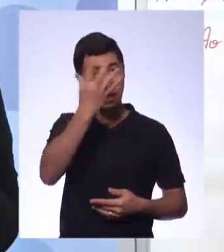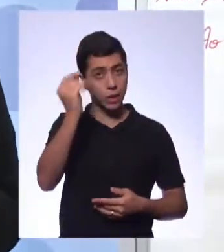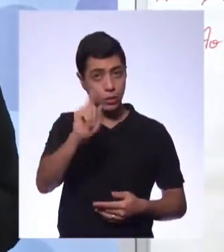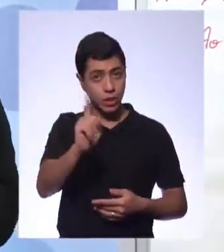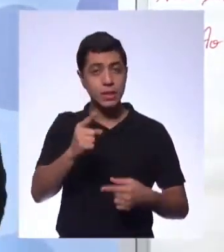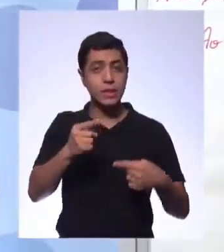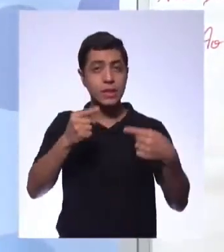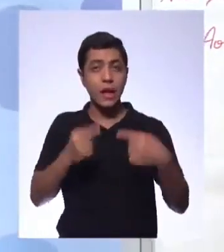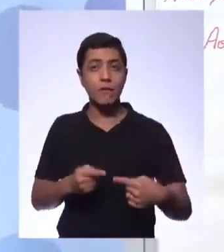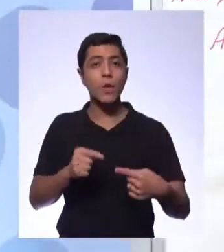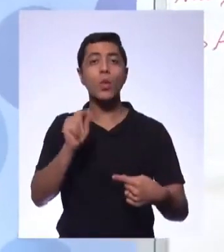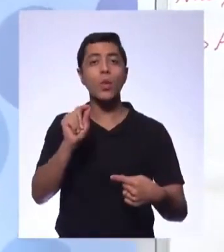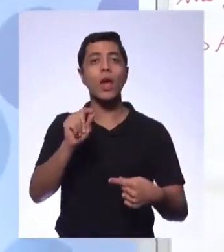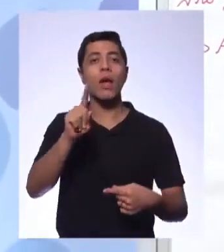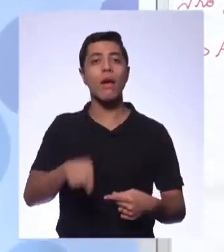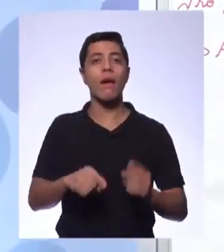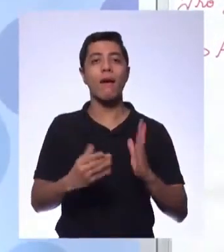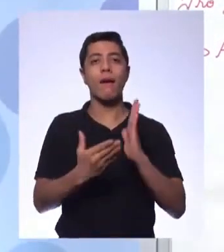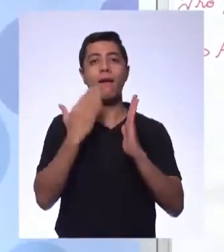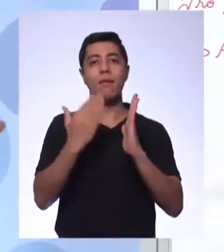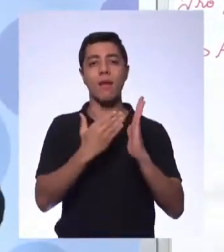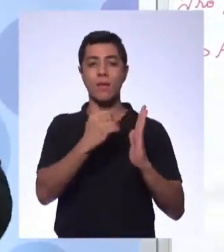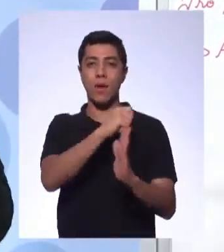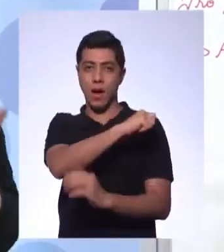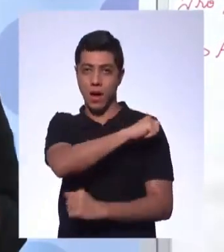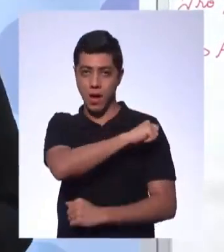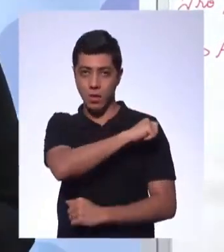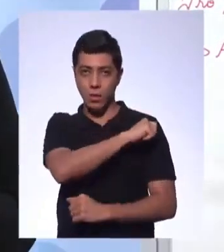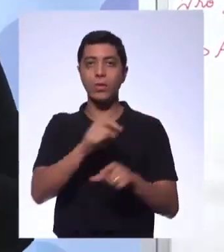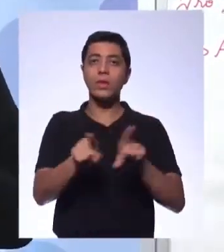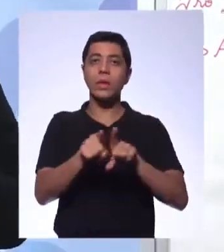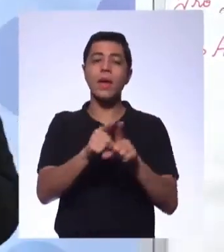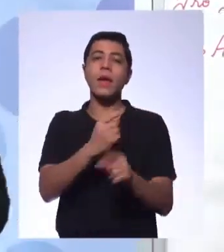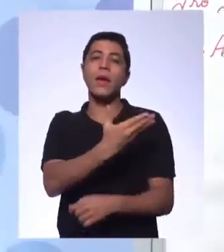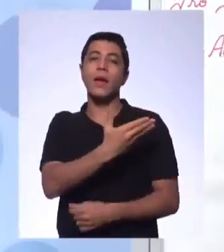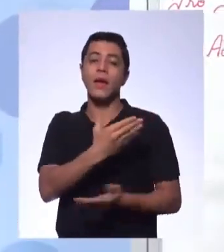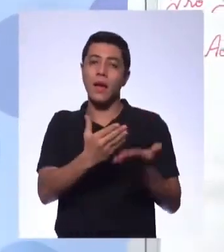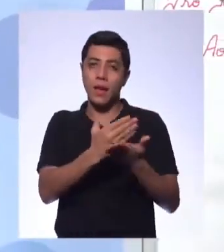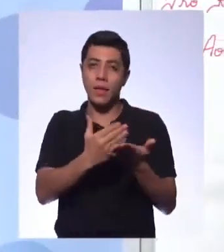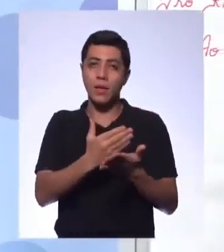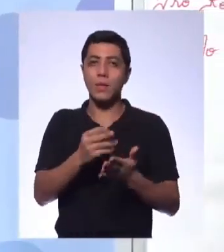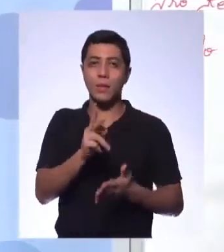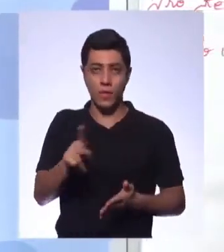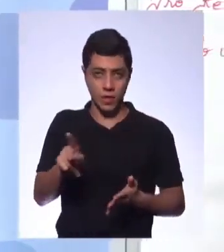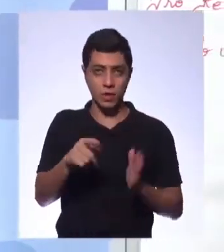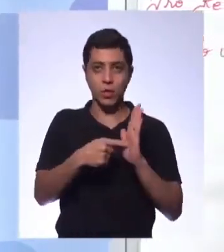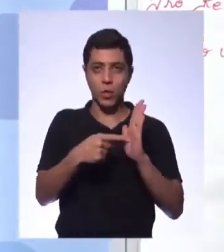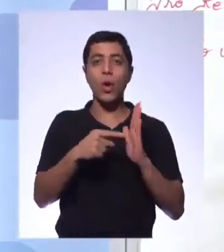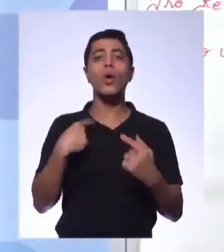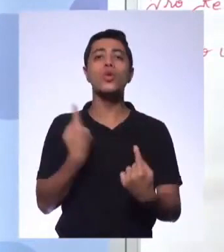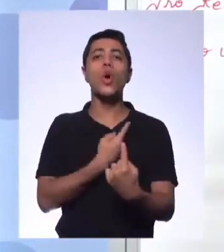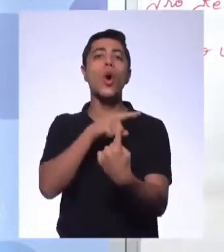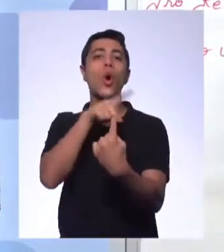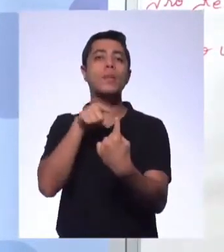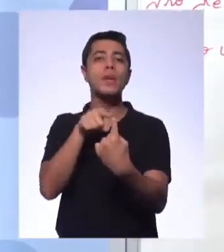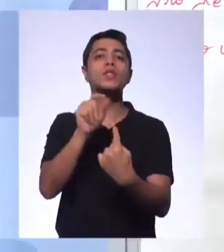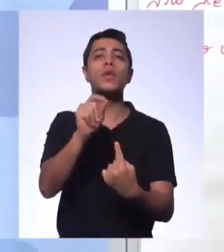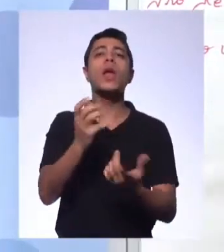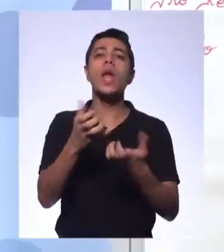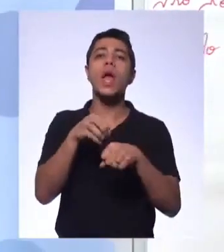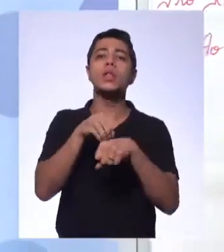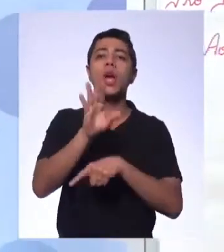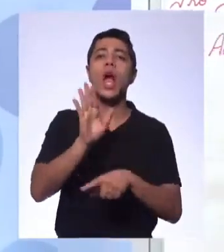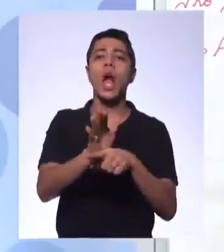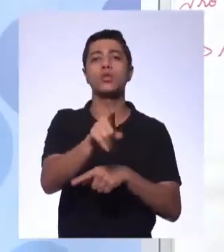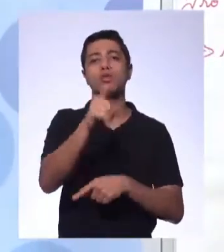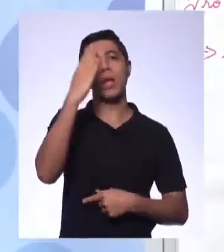do caderno do aluno e do professor. E a nossa intenção aqui é ajudar vocês a entender como que vocês podem estar realizando